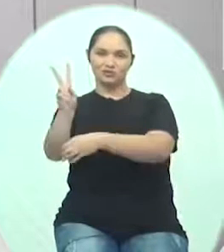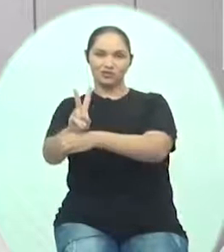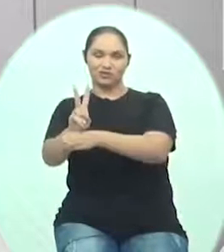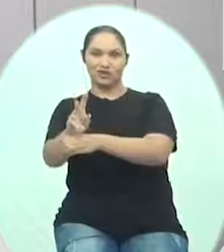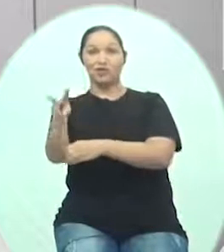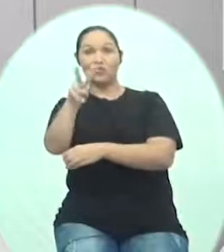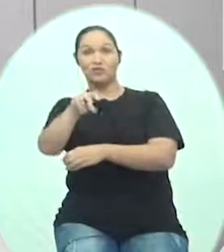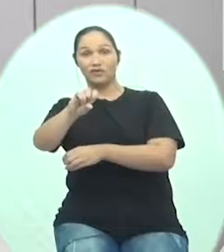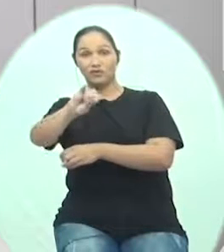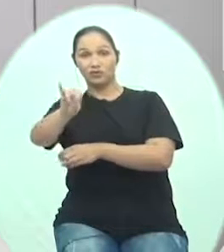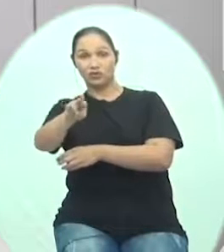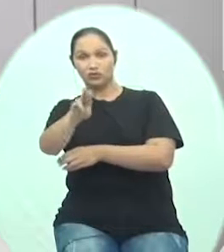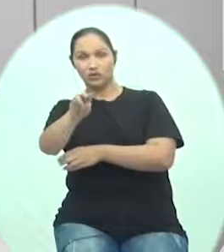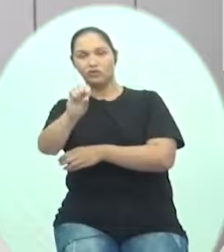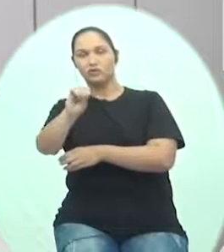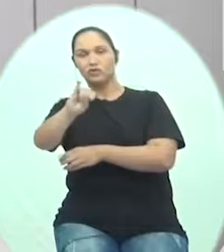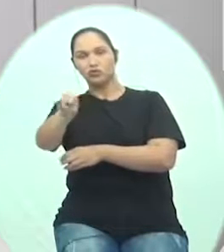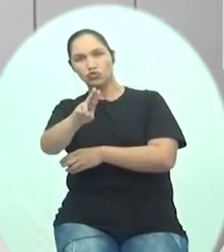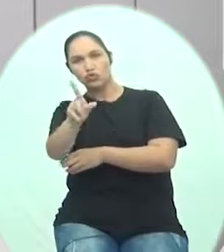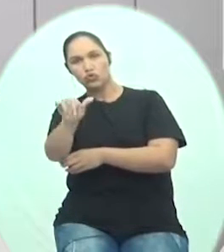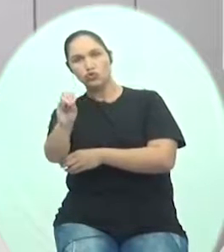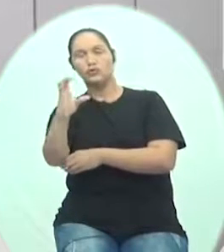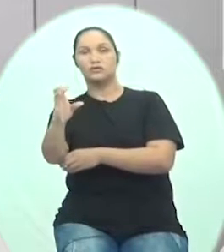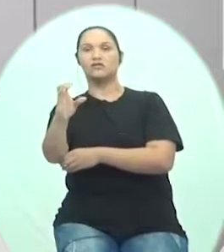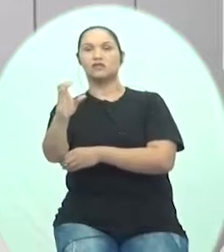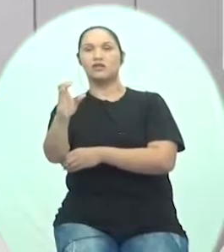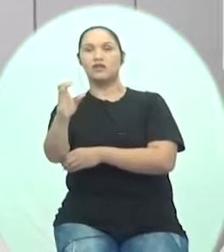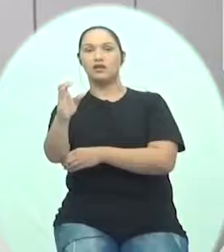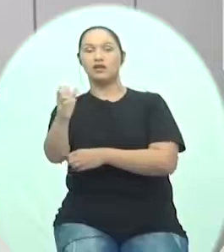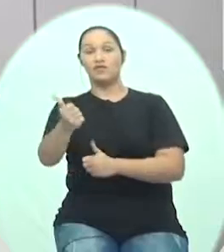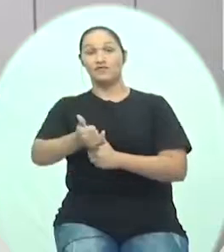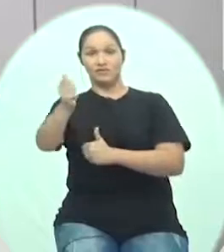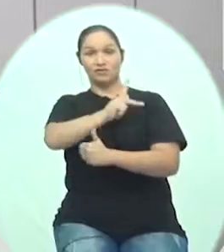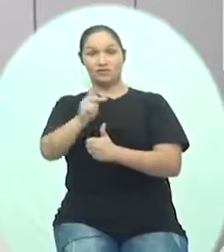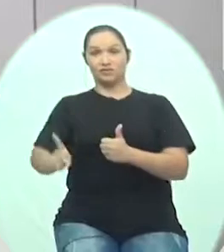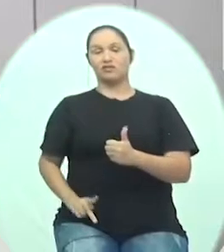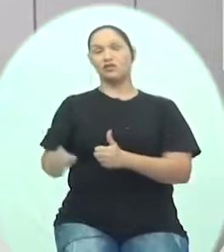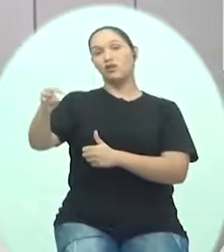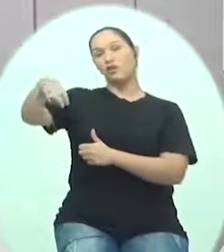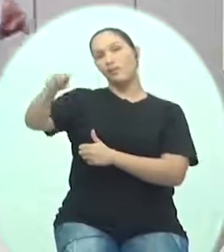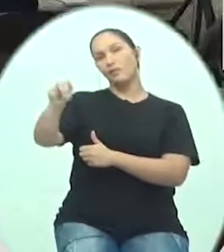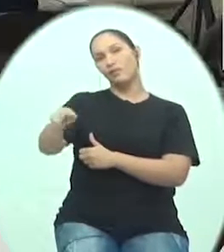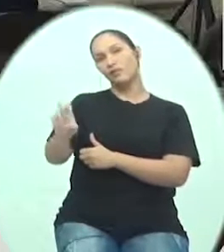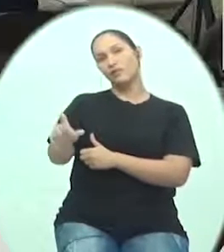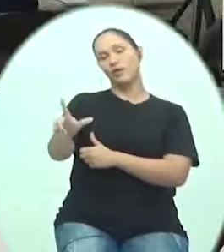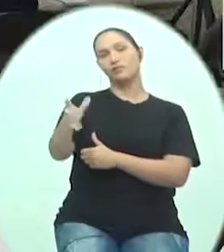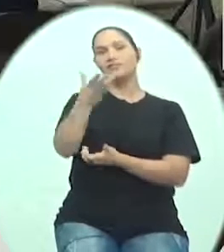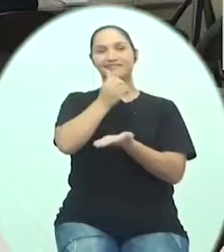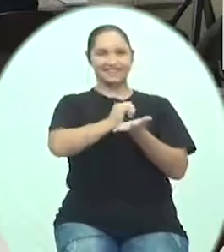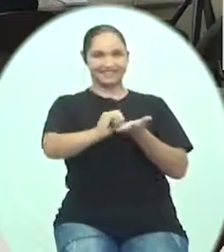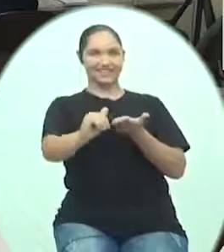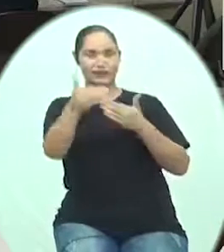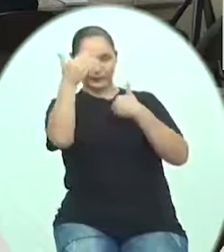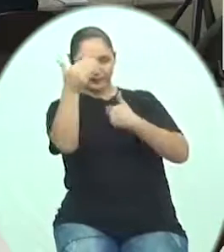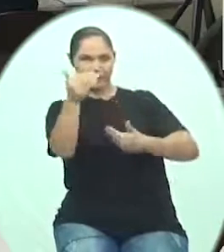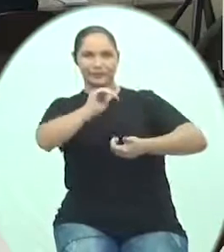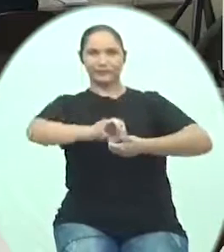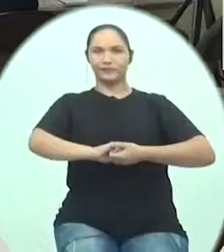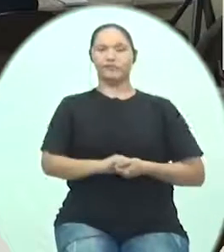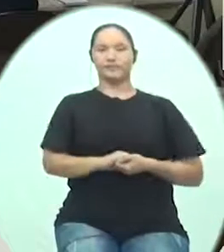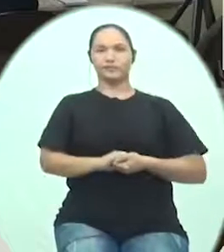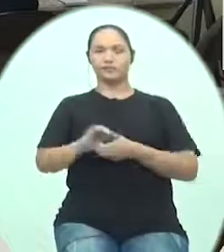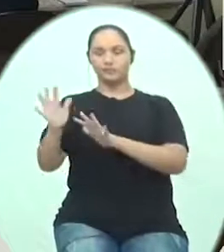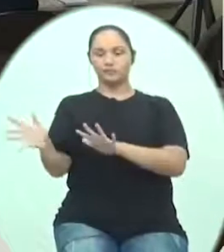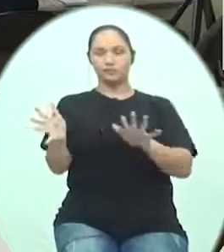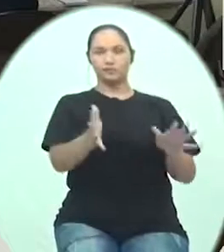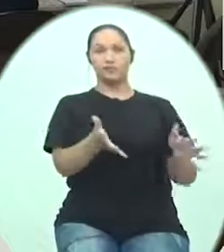colombos será o vice e o o vereador Antônio Manoel o secretário Obrigado questão de ordem sen questão de